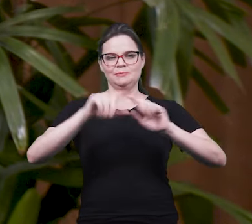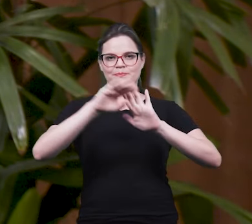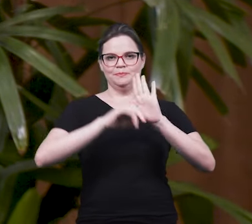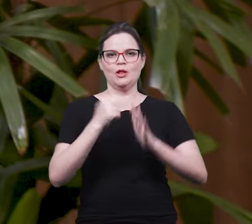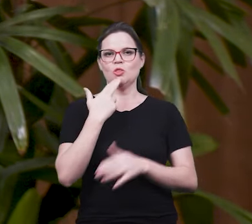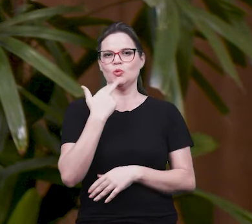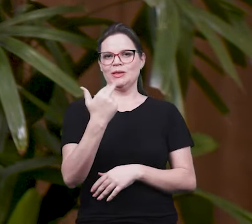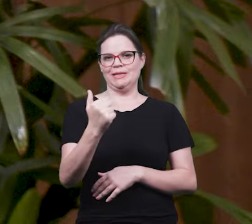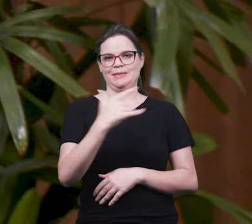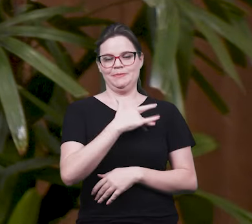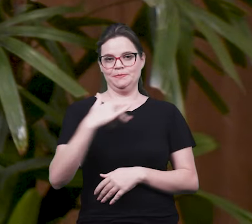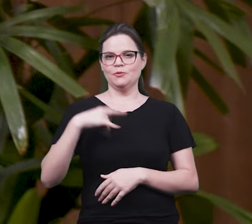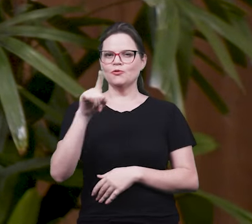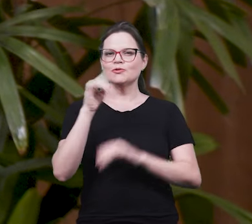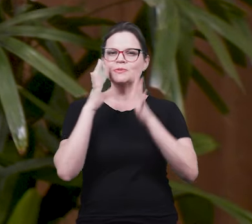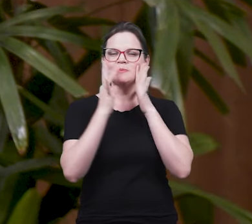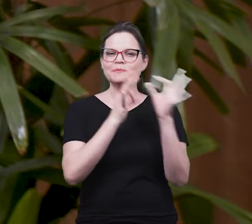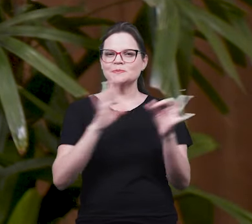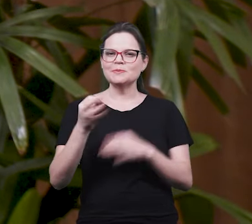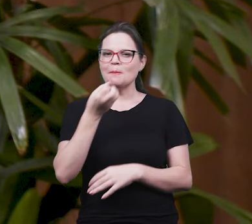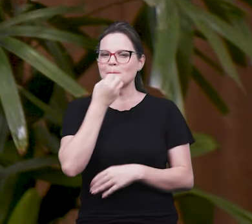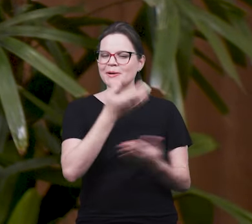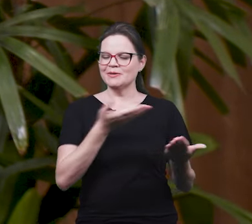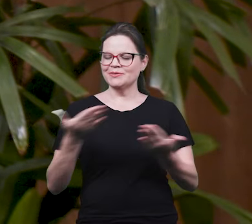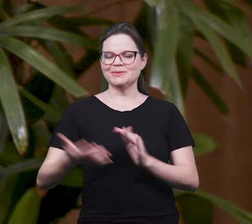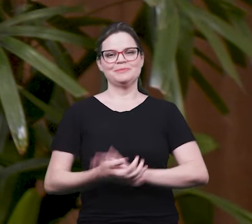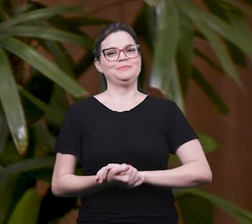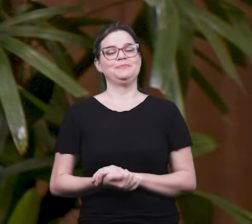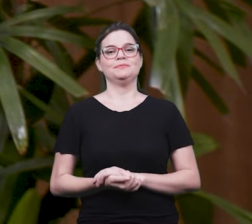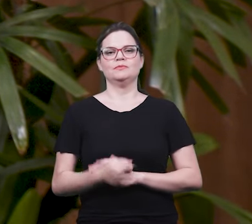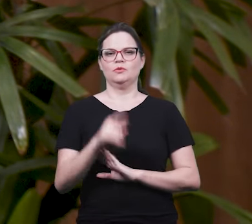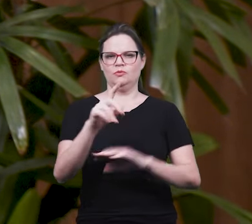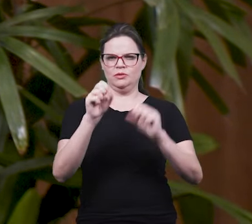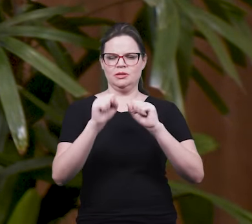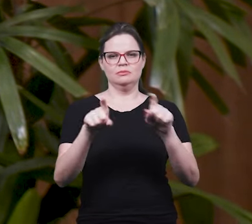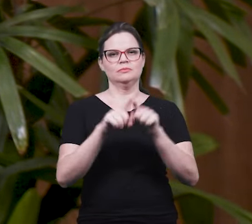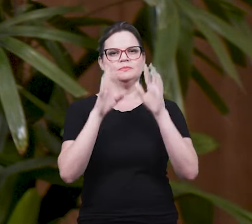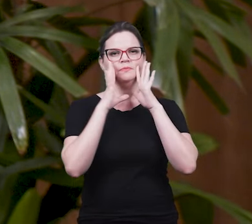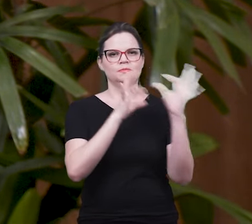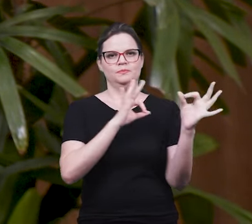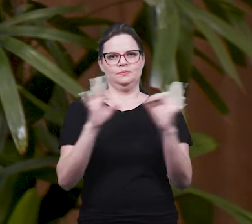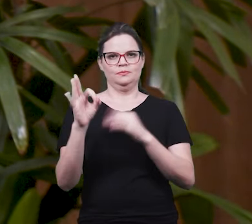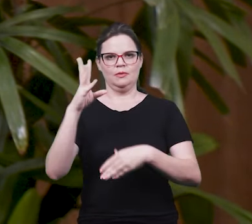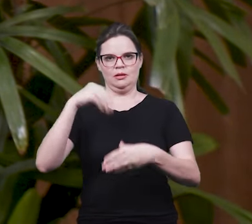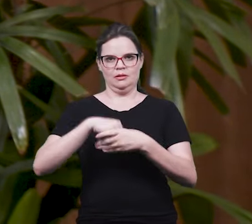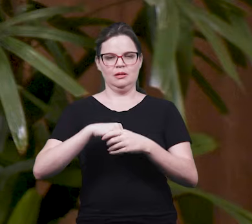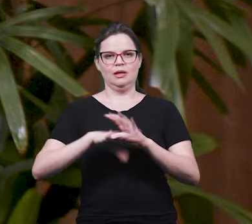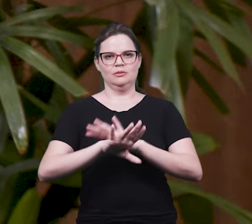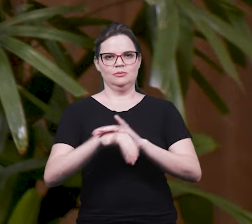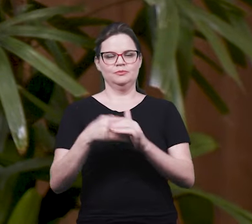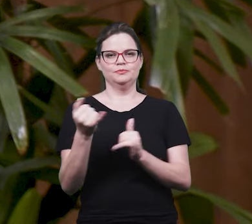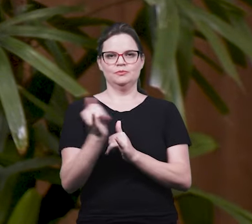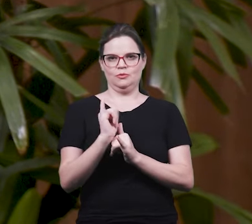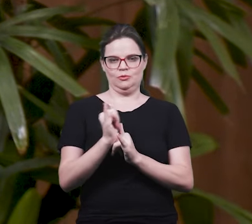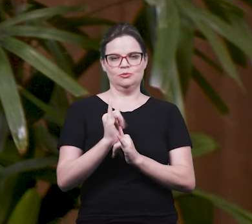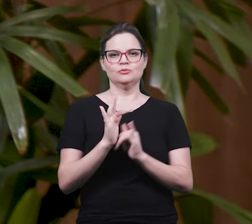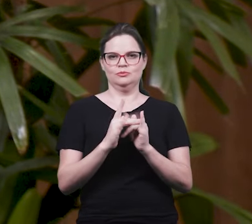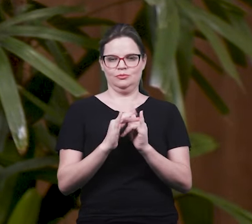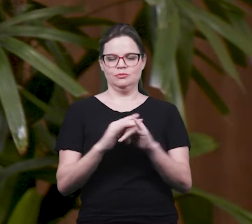Saúde. A você que nos assiste, seja muito bem-vindo. Você pode também nos acompanhar, além do canal do YouTube na